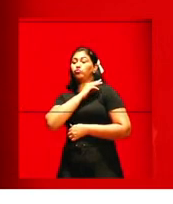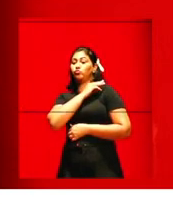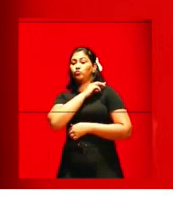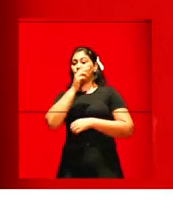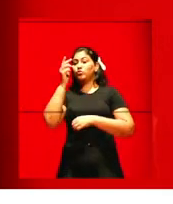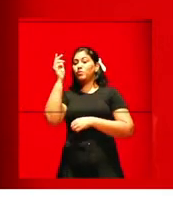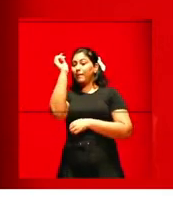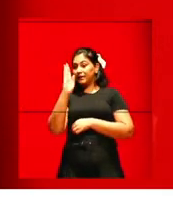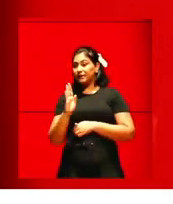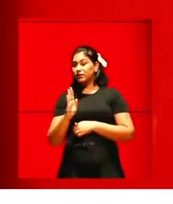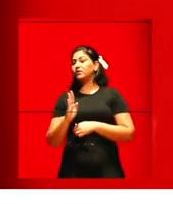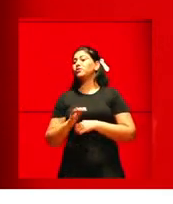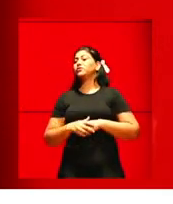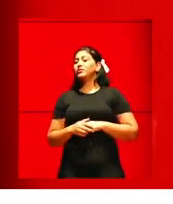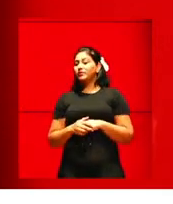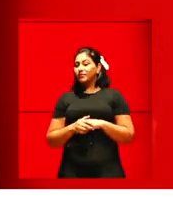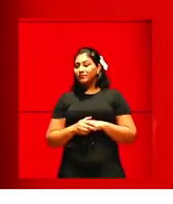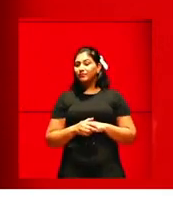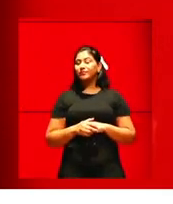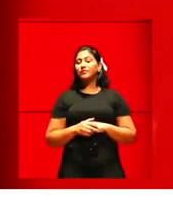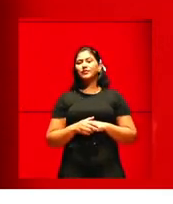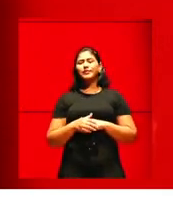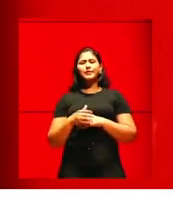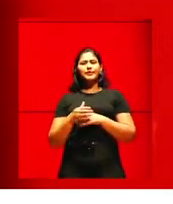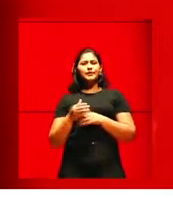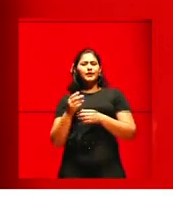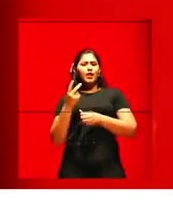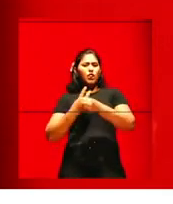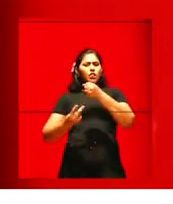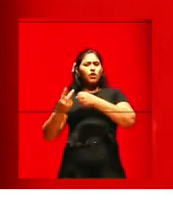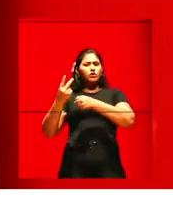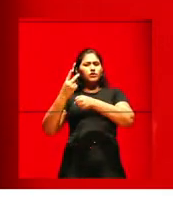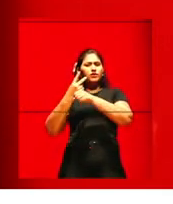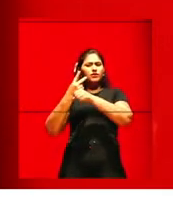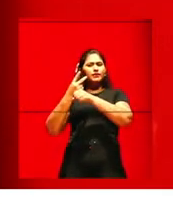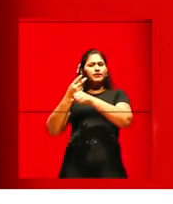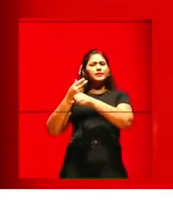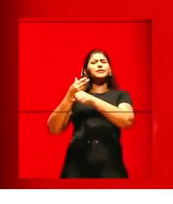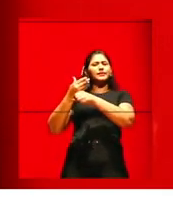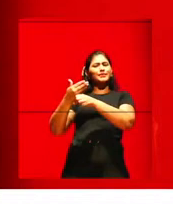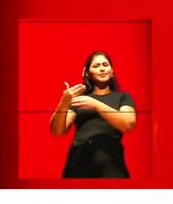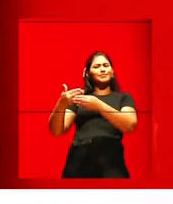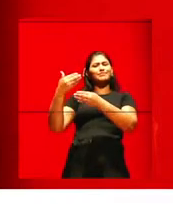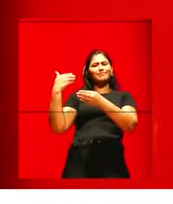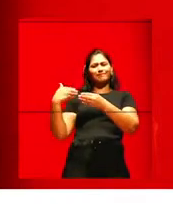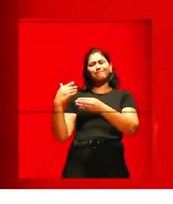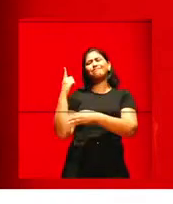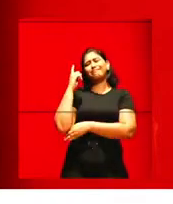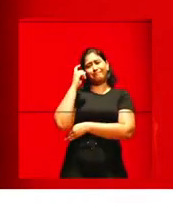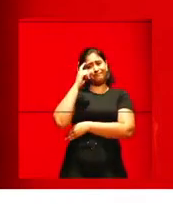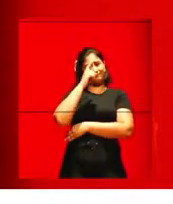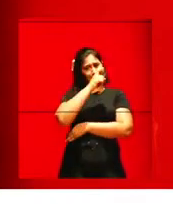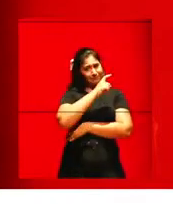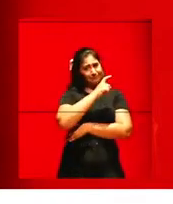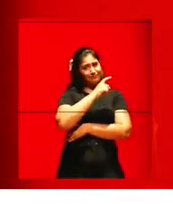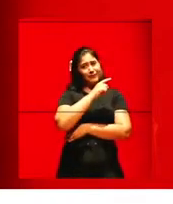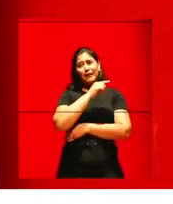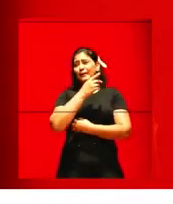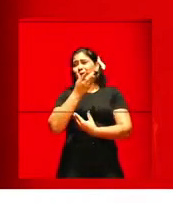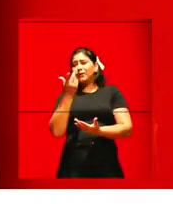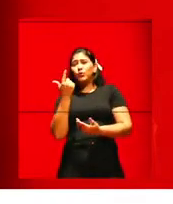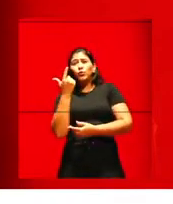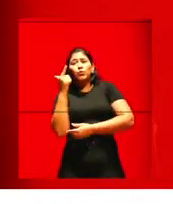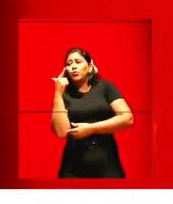nós vivemos dois anos bem difíceis, né? Vocês concordam? Vocês ficaram sem